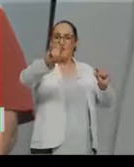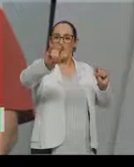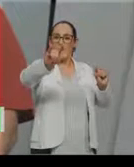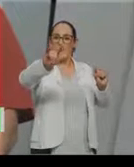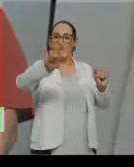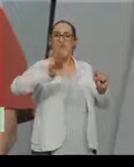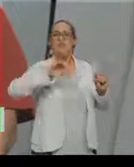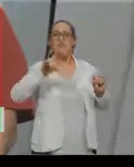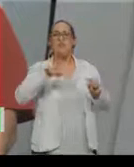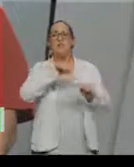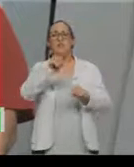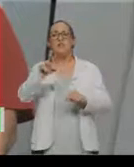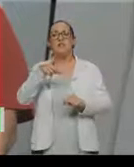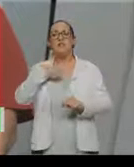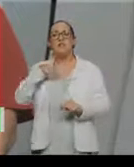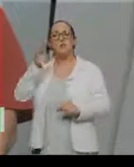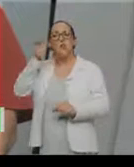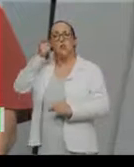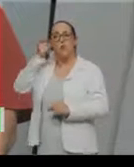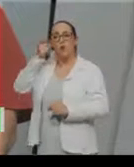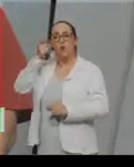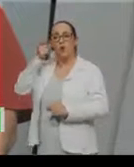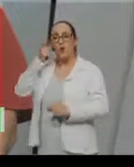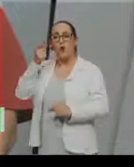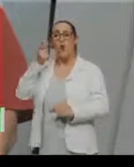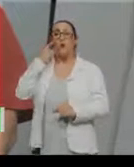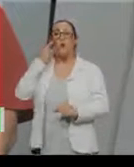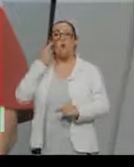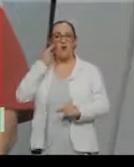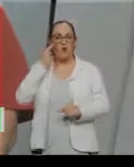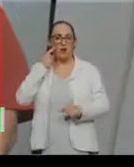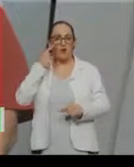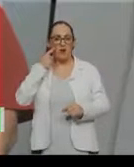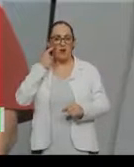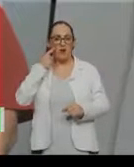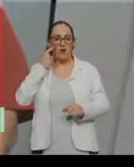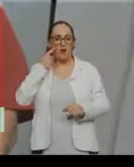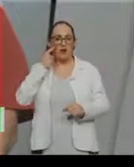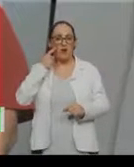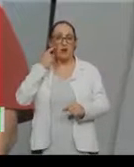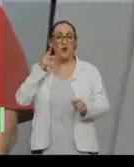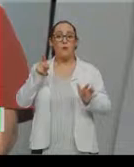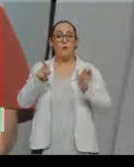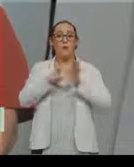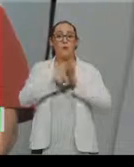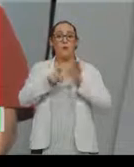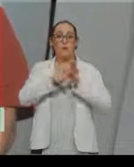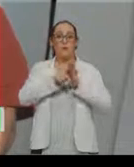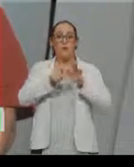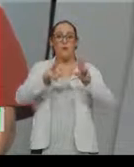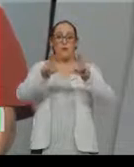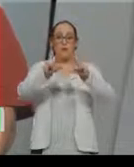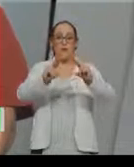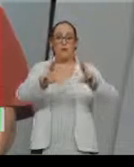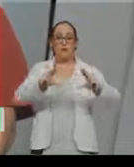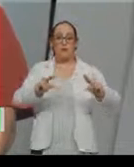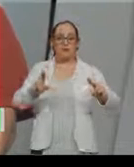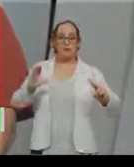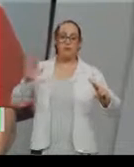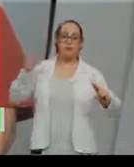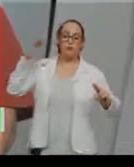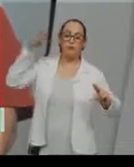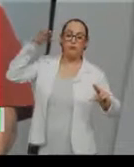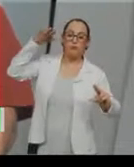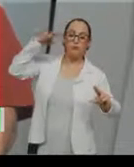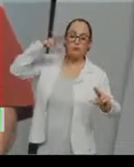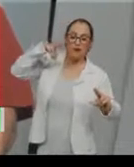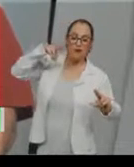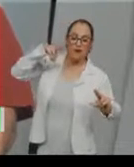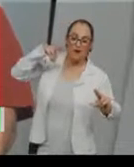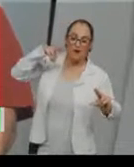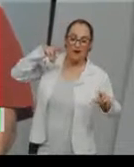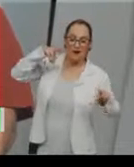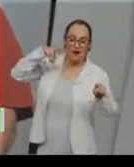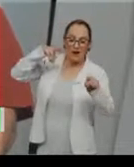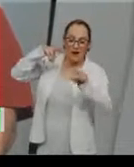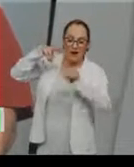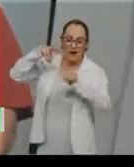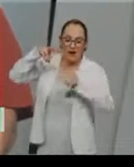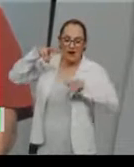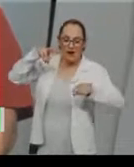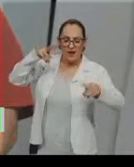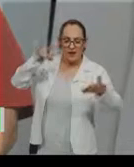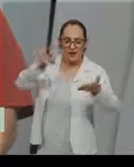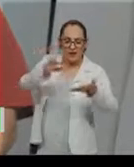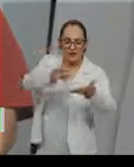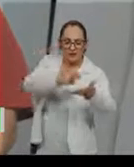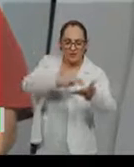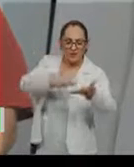no Google Maps e pegar a imagem aérea de Brasília, ela tem um formato de um avião. Se você escutar